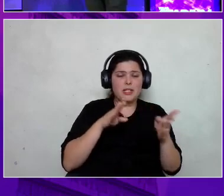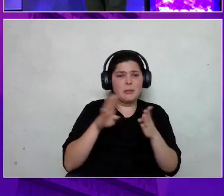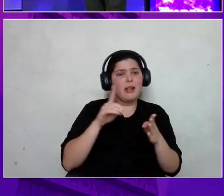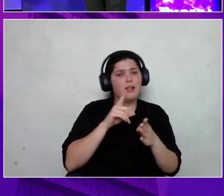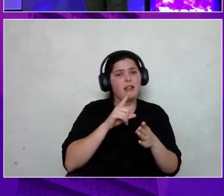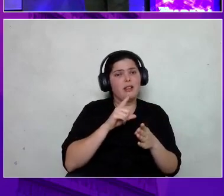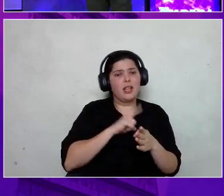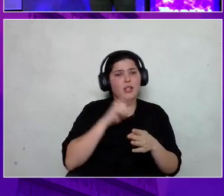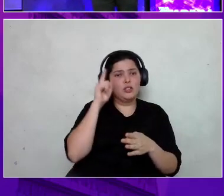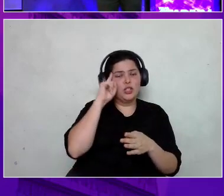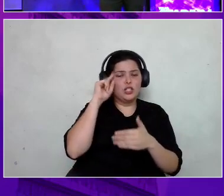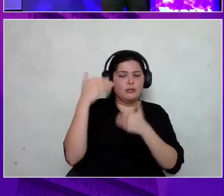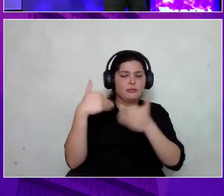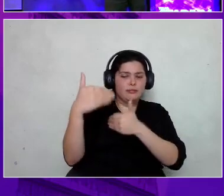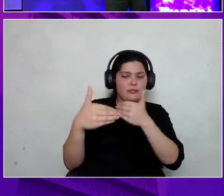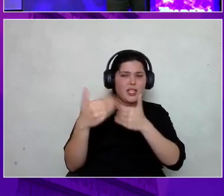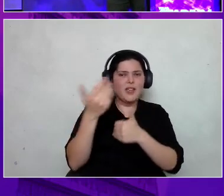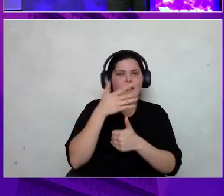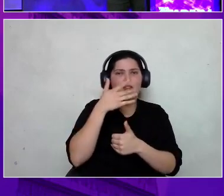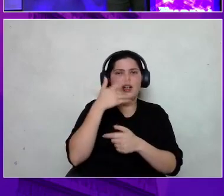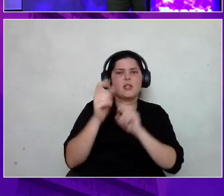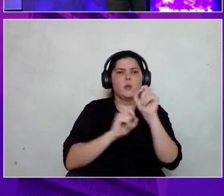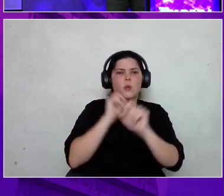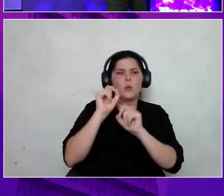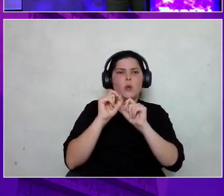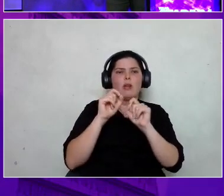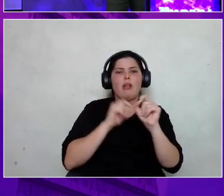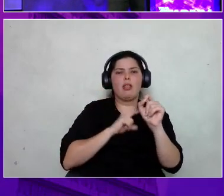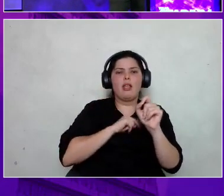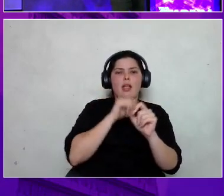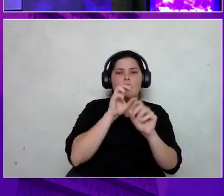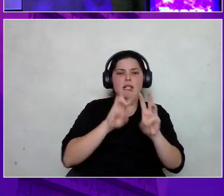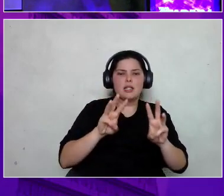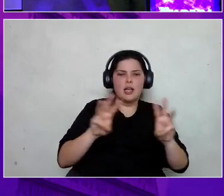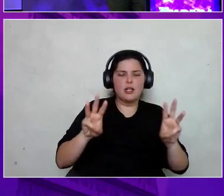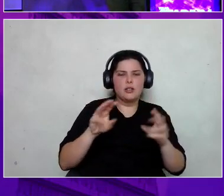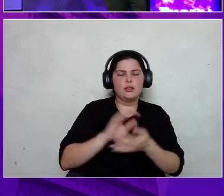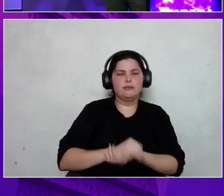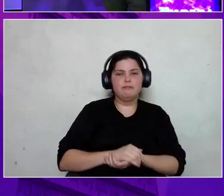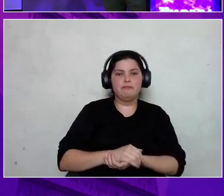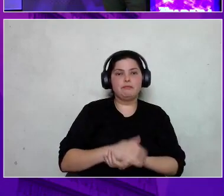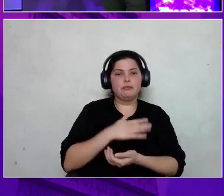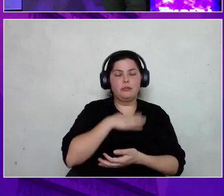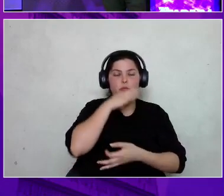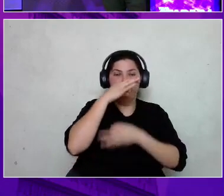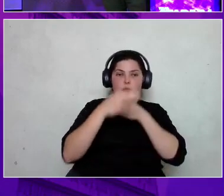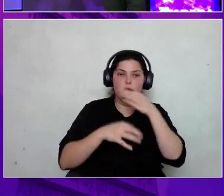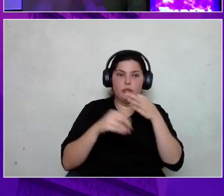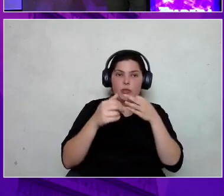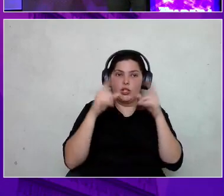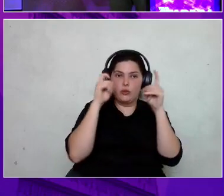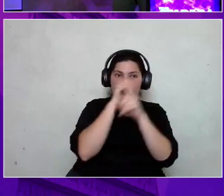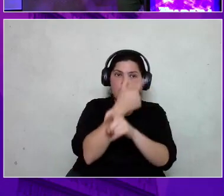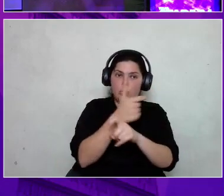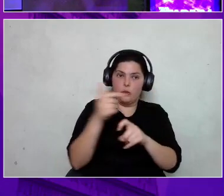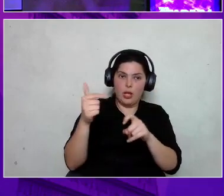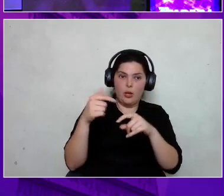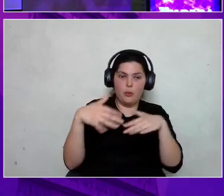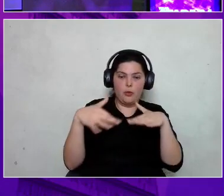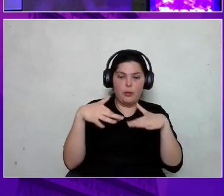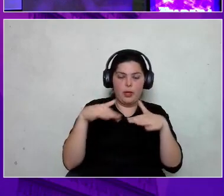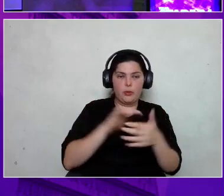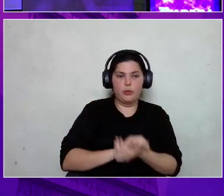E facilita muito eu ter essas abas de navegação. Se para mim, que eu não tenho uma dificuldade motora, já é uma